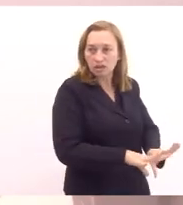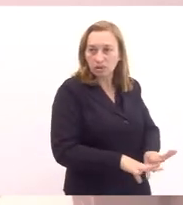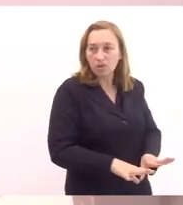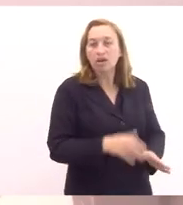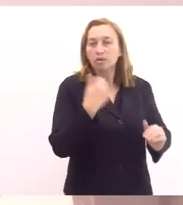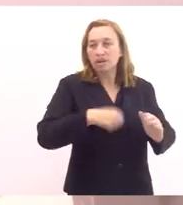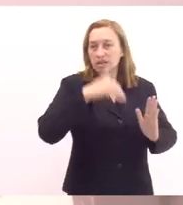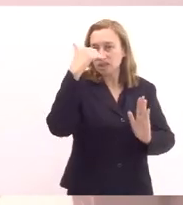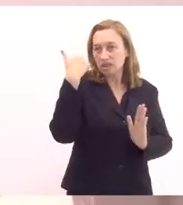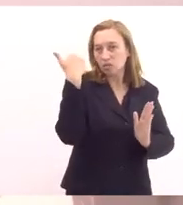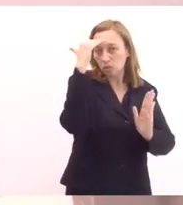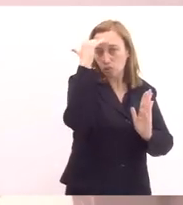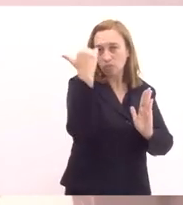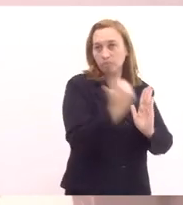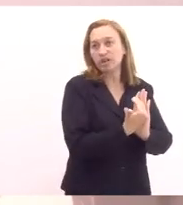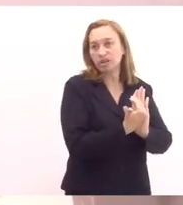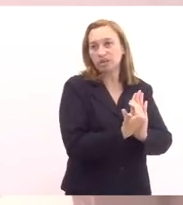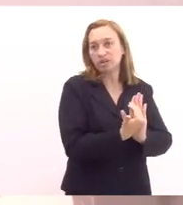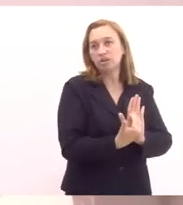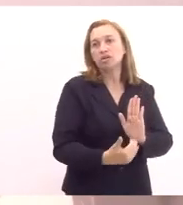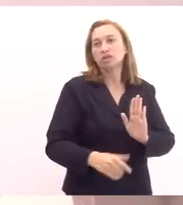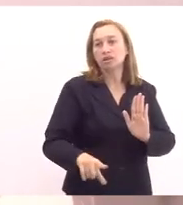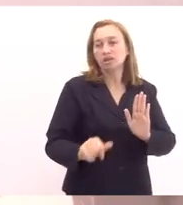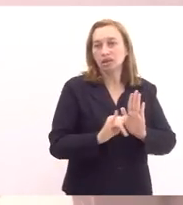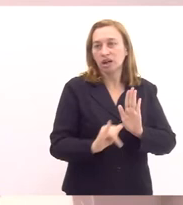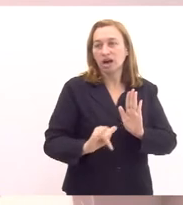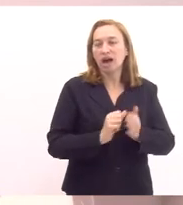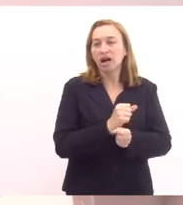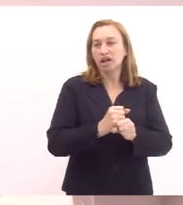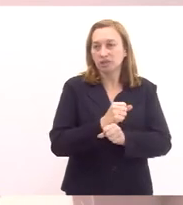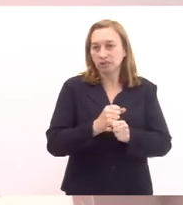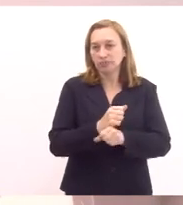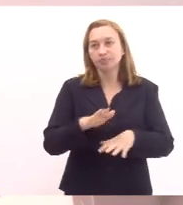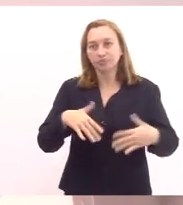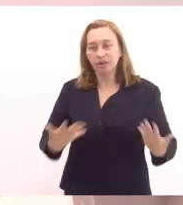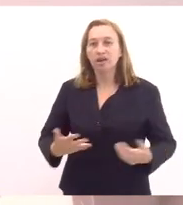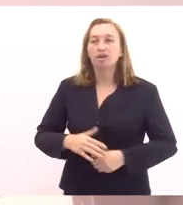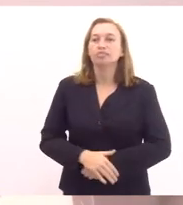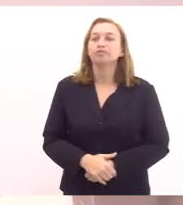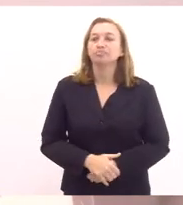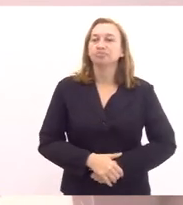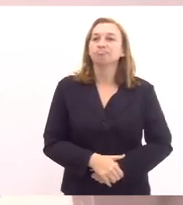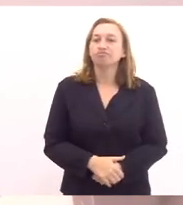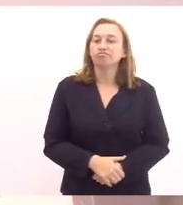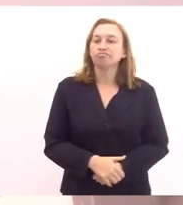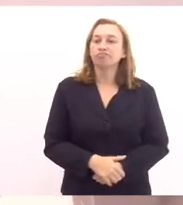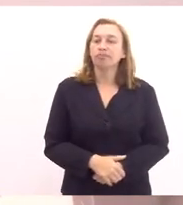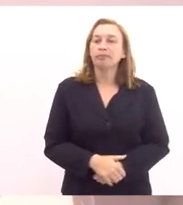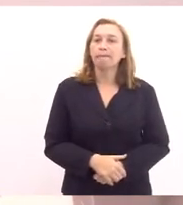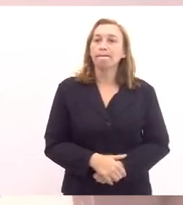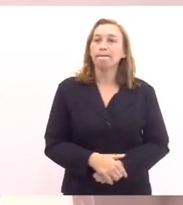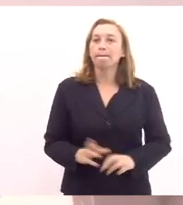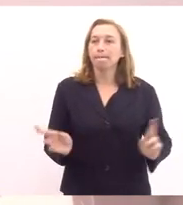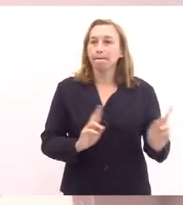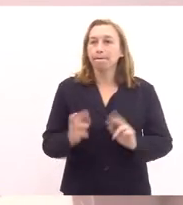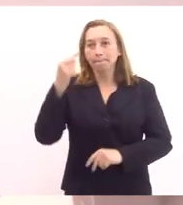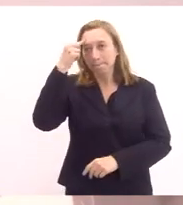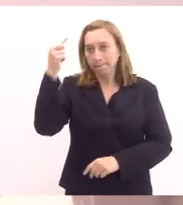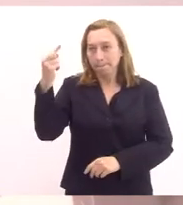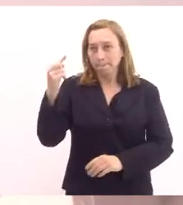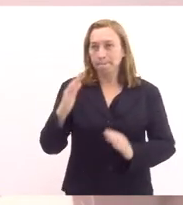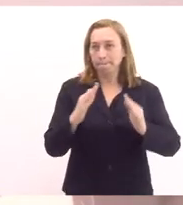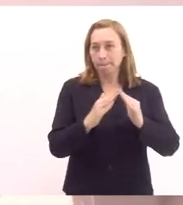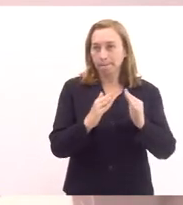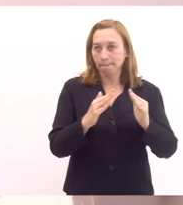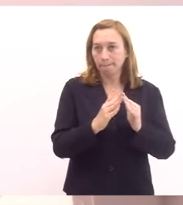precisa cumprir é o que tá publicado há tanto tempo né e a respeito da sua ideia da